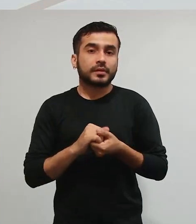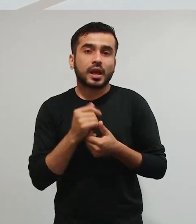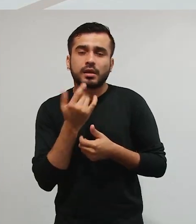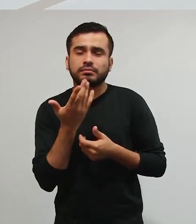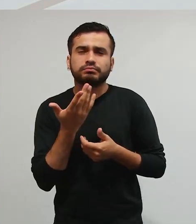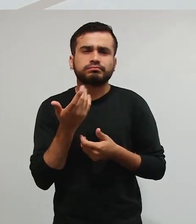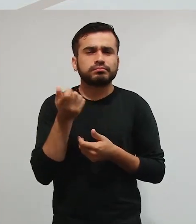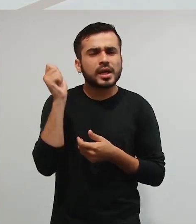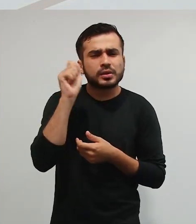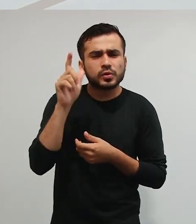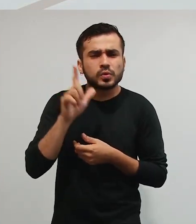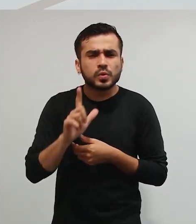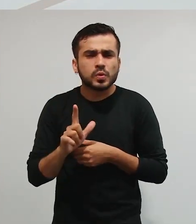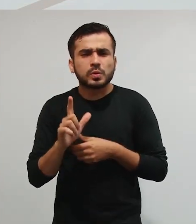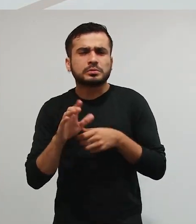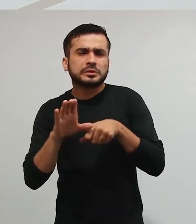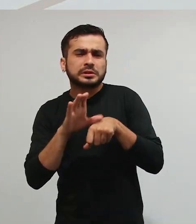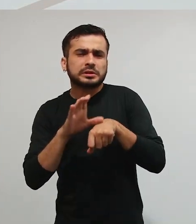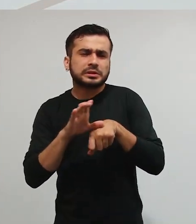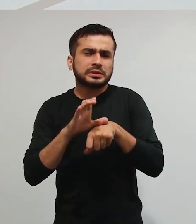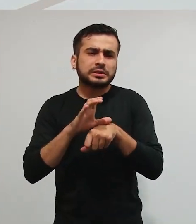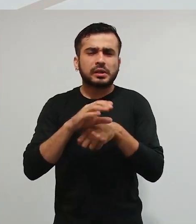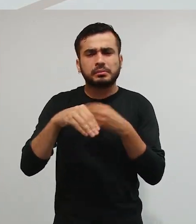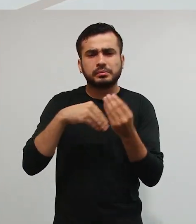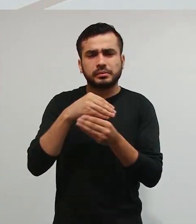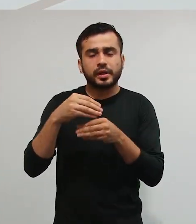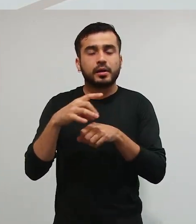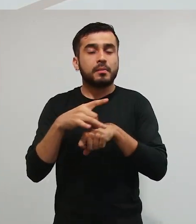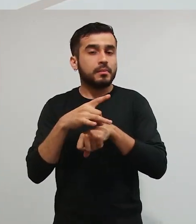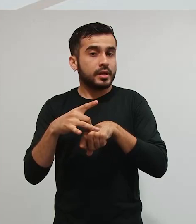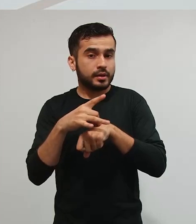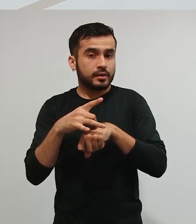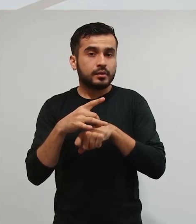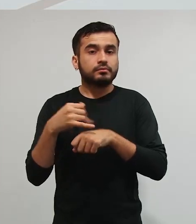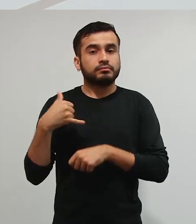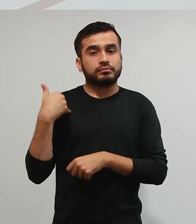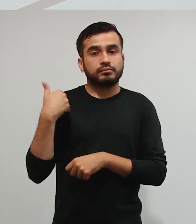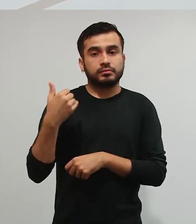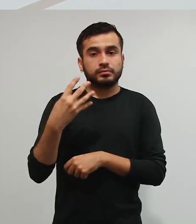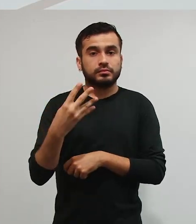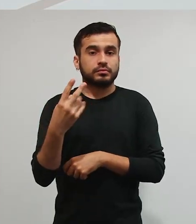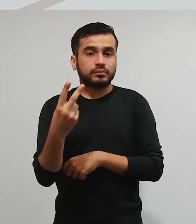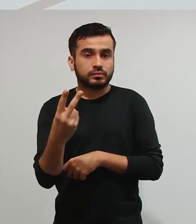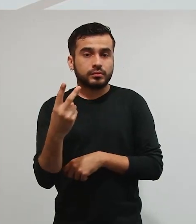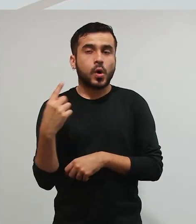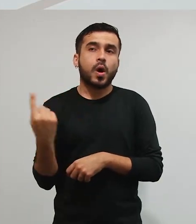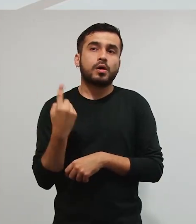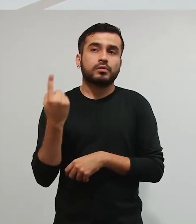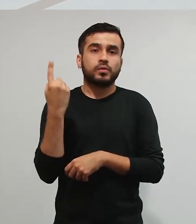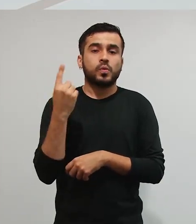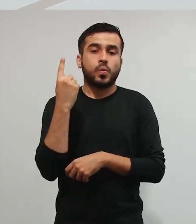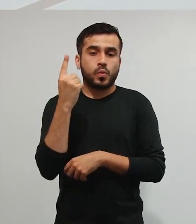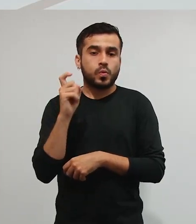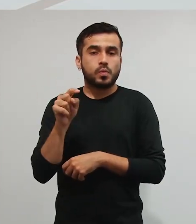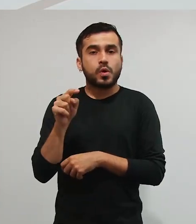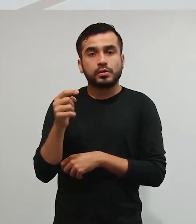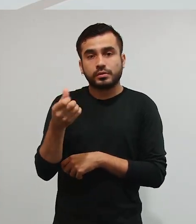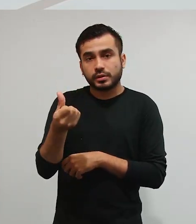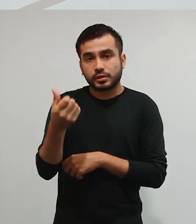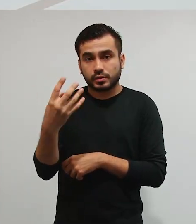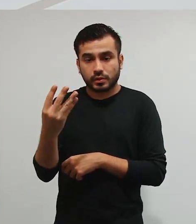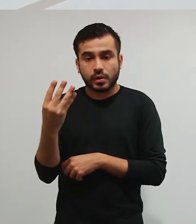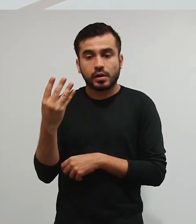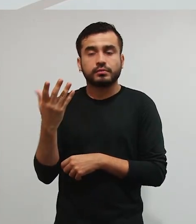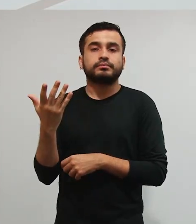em tons azul, cinza e preto. Tenho 42 anos, 1,64 m